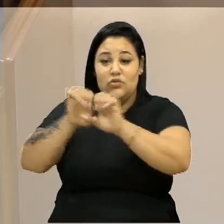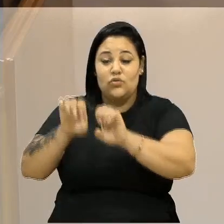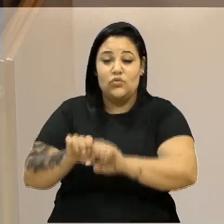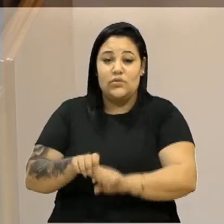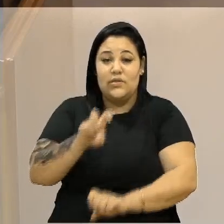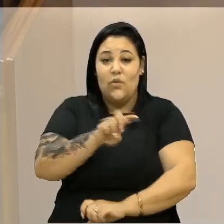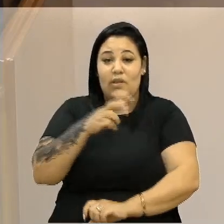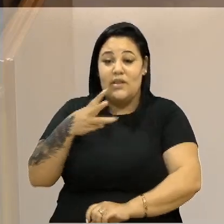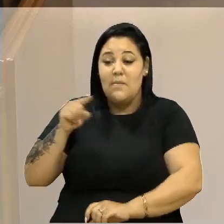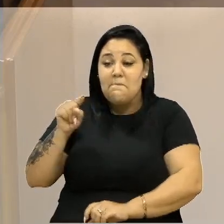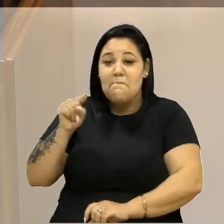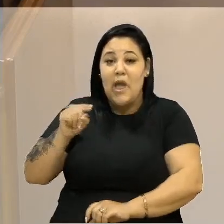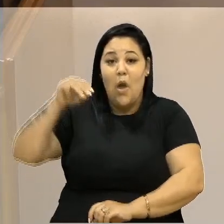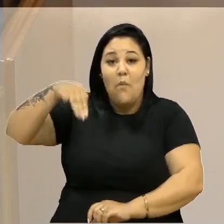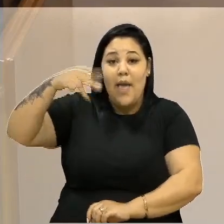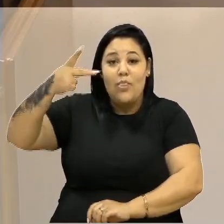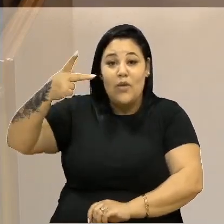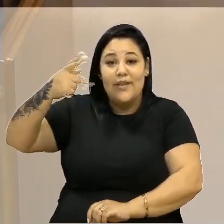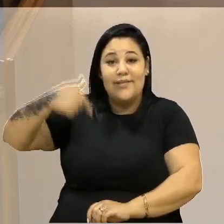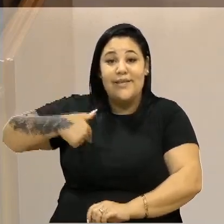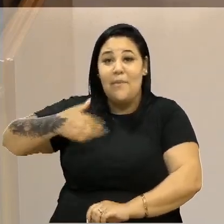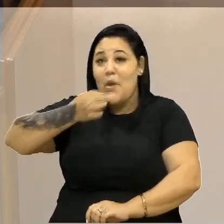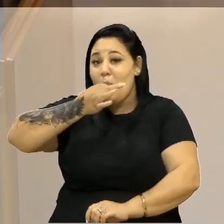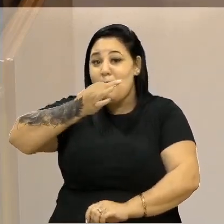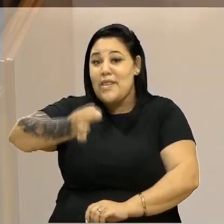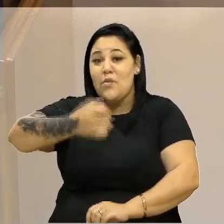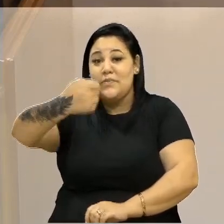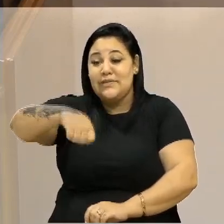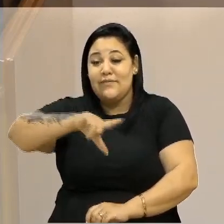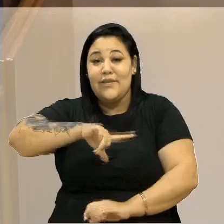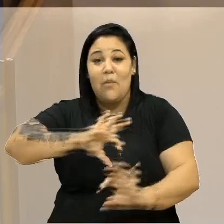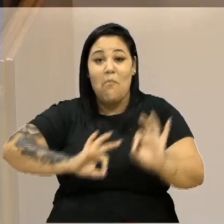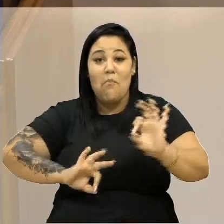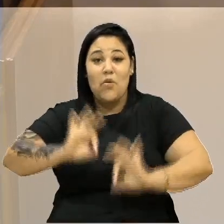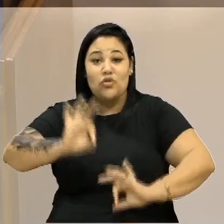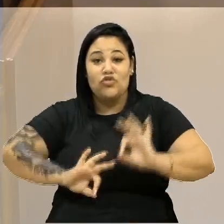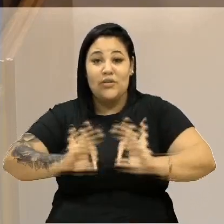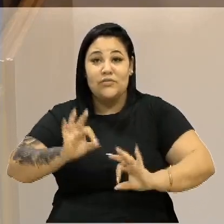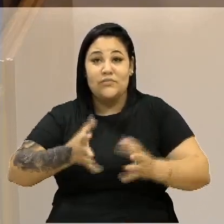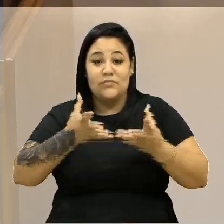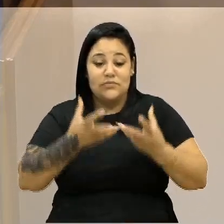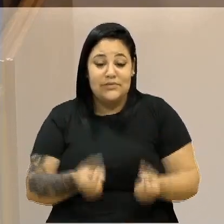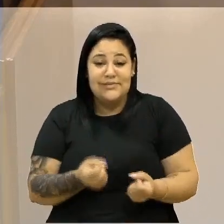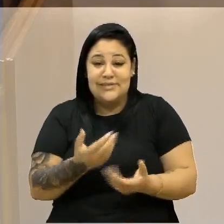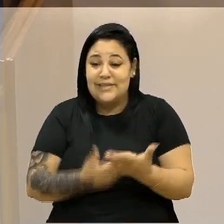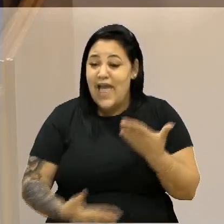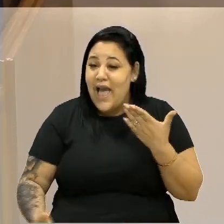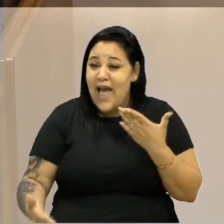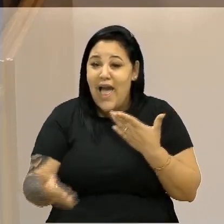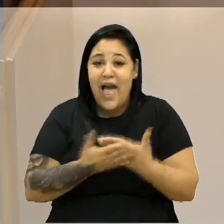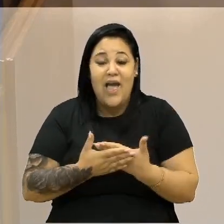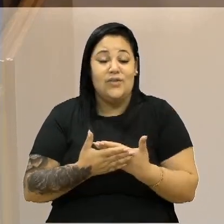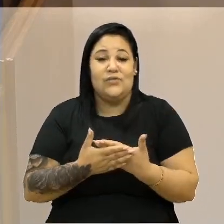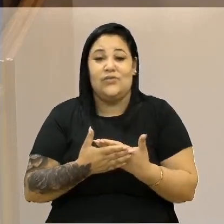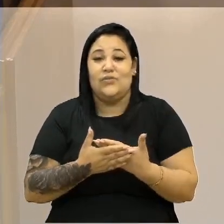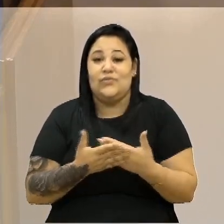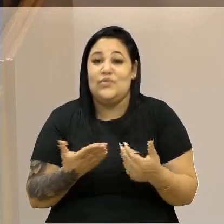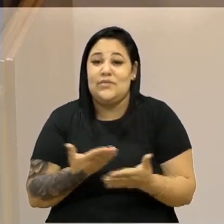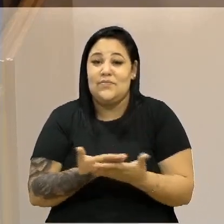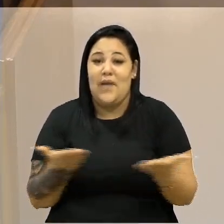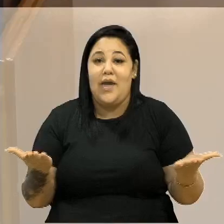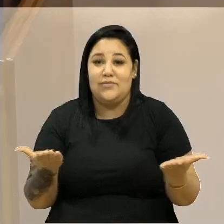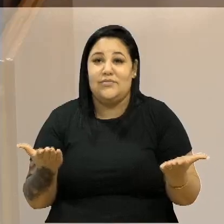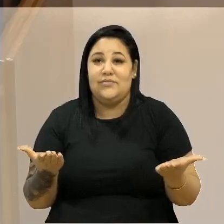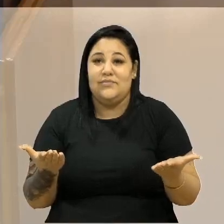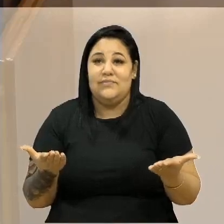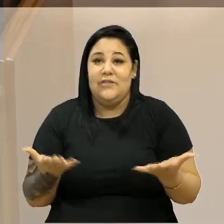metros quadrados. No meu ponto de vista, devia ter um projeto que contemplasse todo o espaço. E sendo